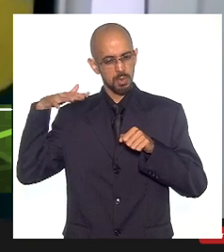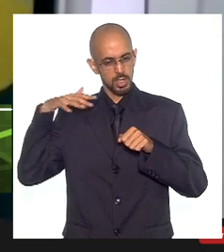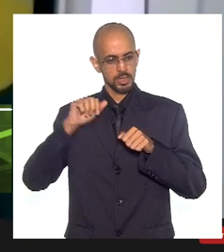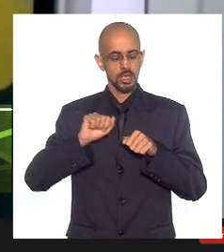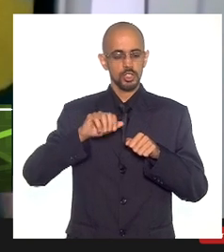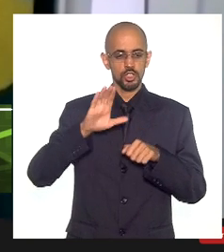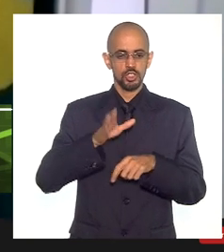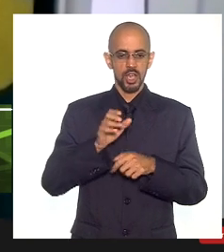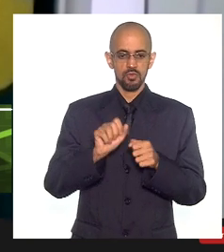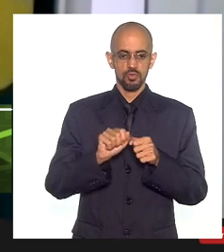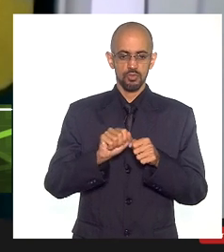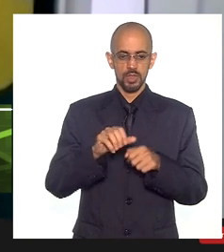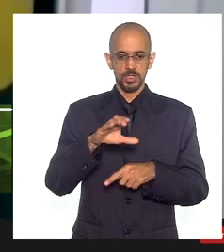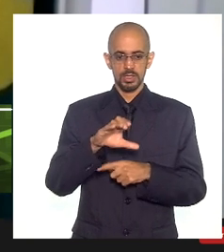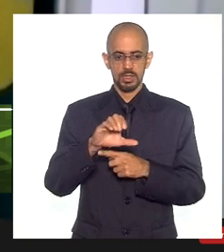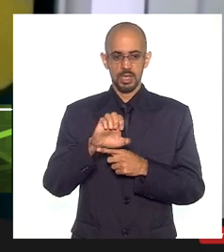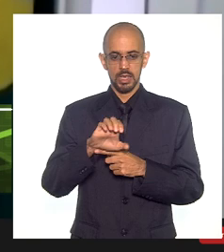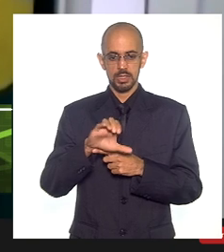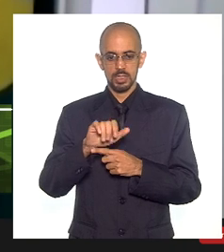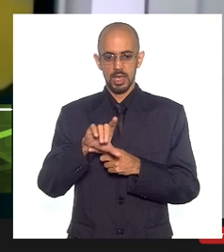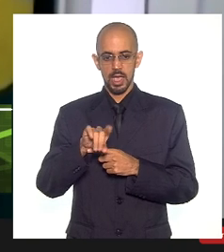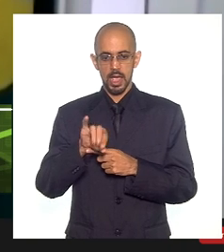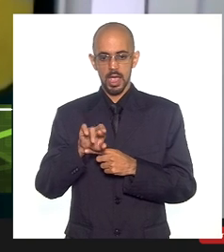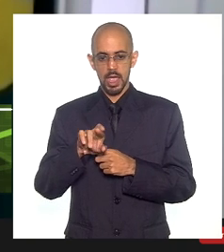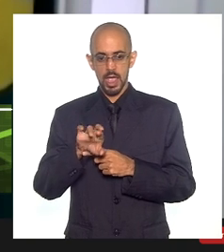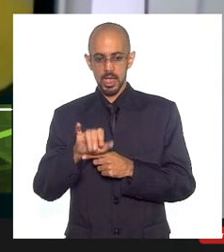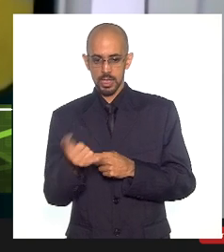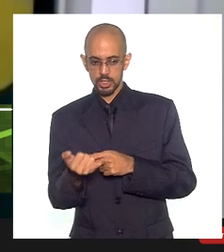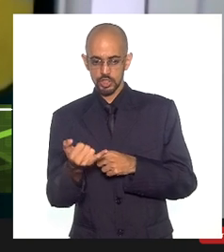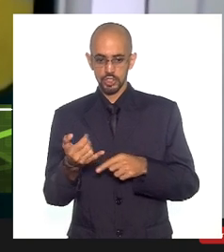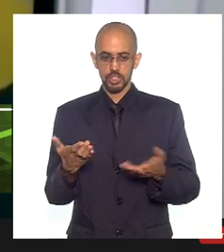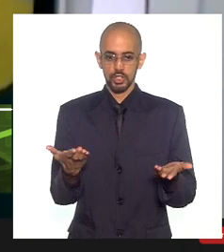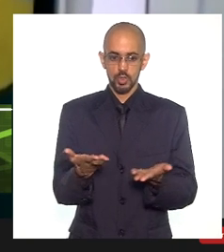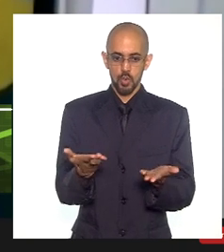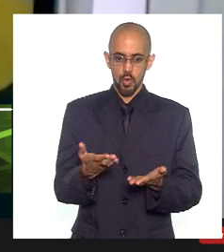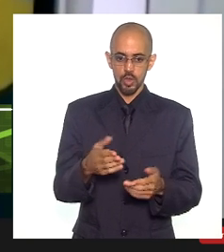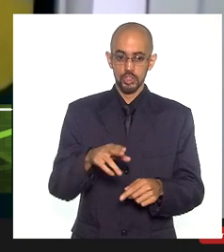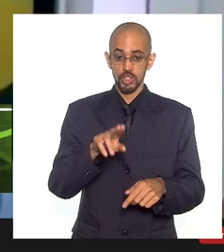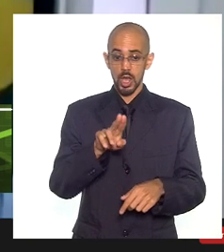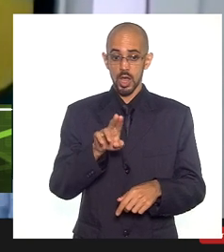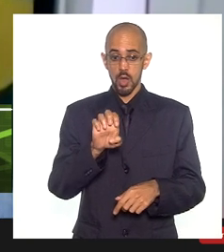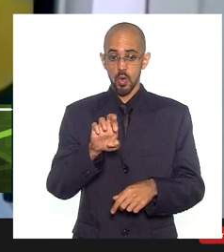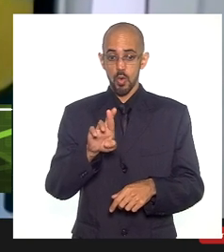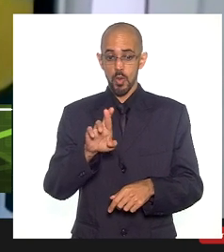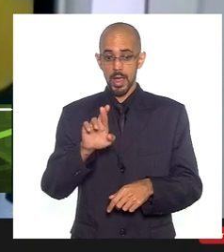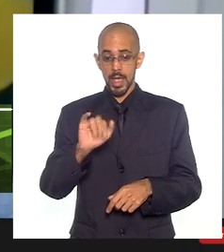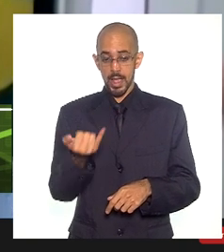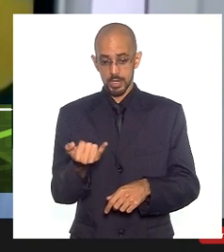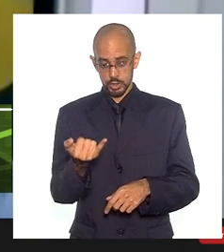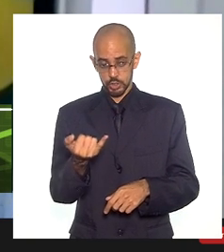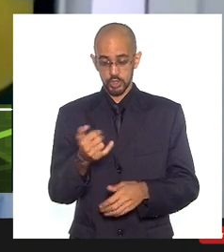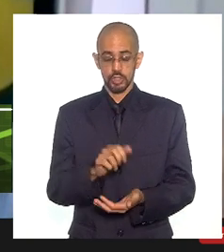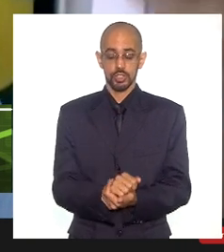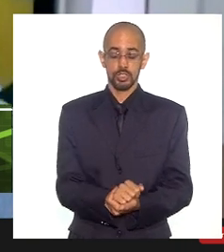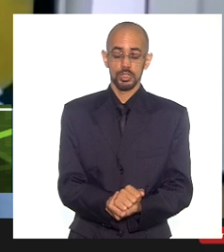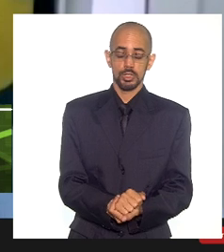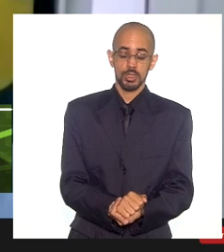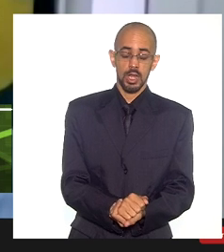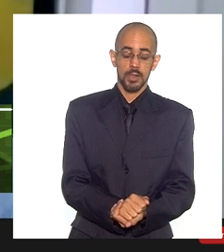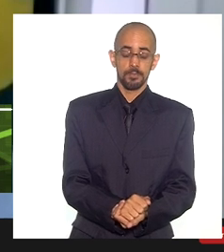FAETEC, ao ESO, ao ENF e hoje especificamente ao ERG. A partir desse primeiro ciclo, nós